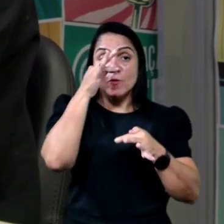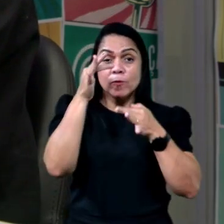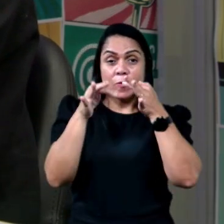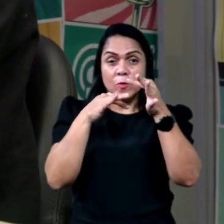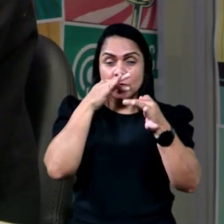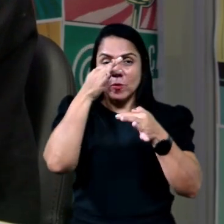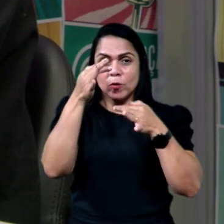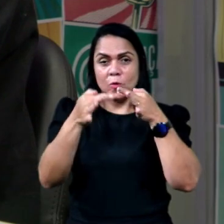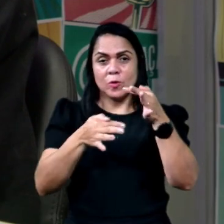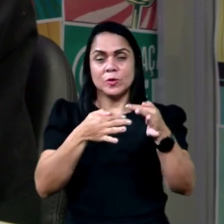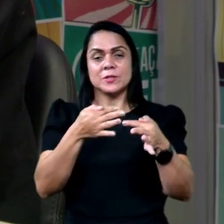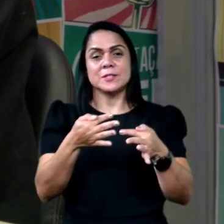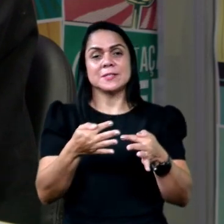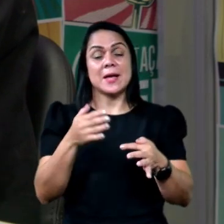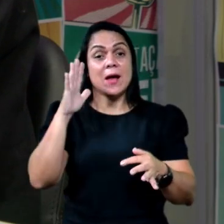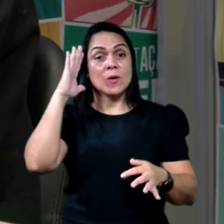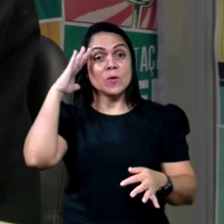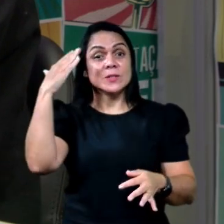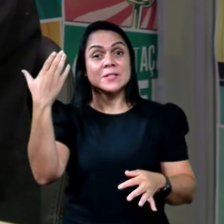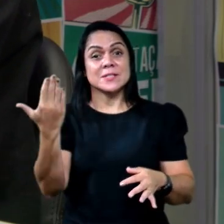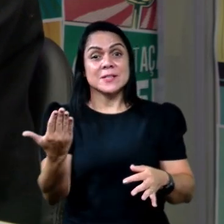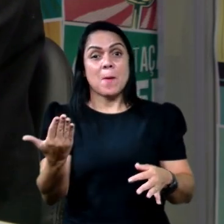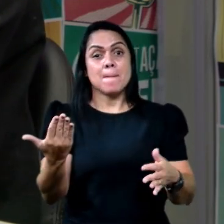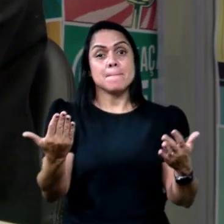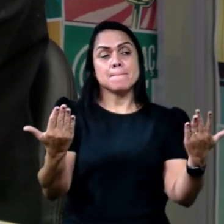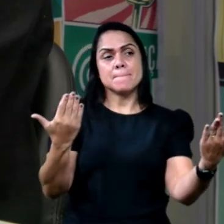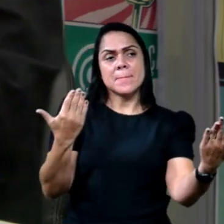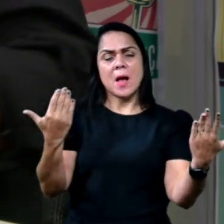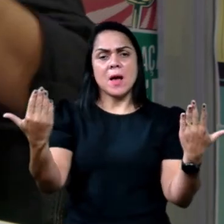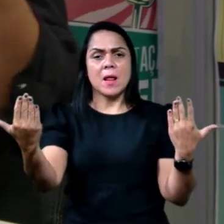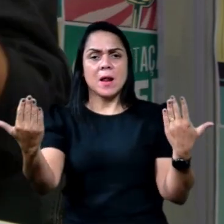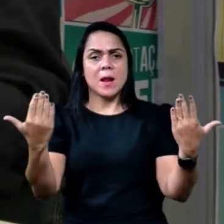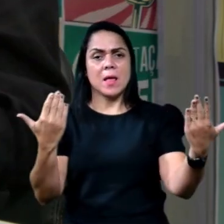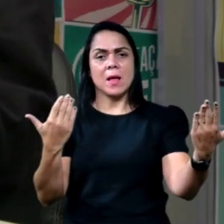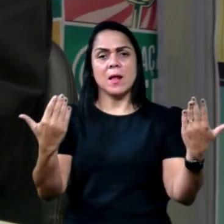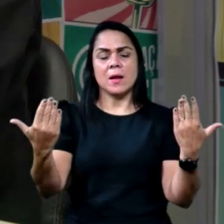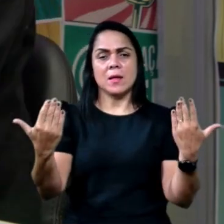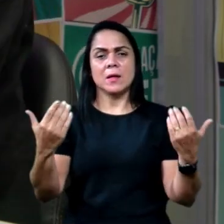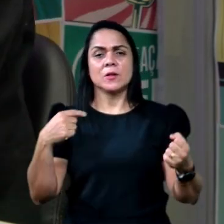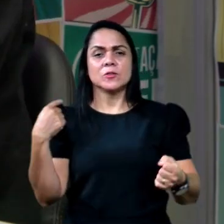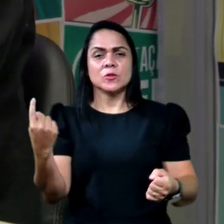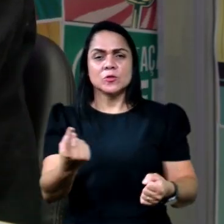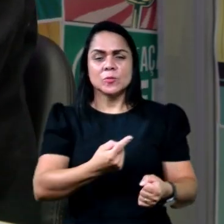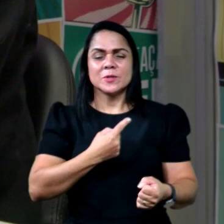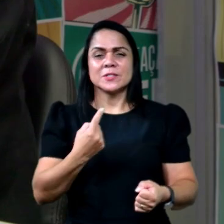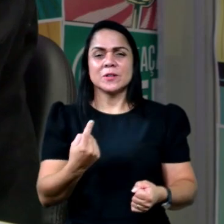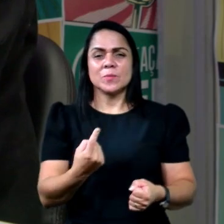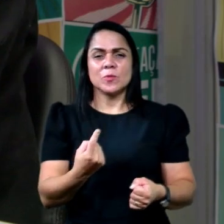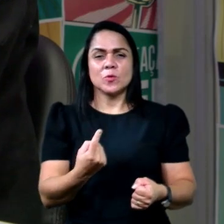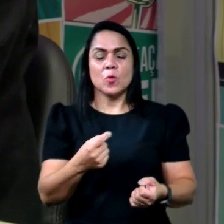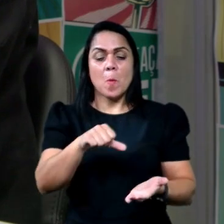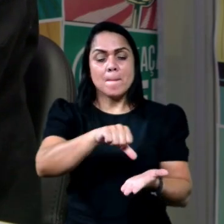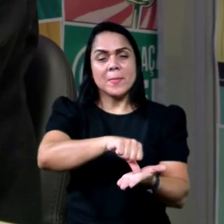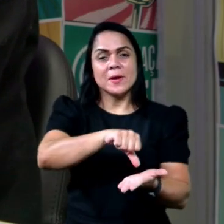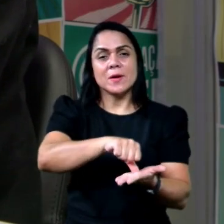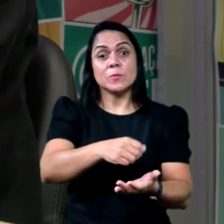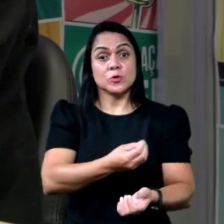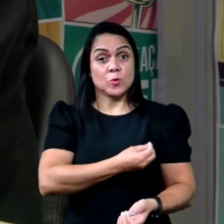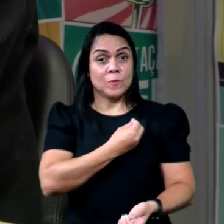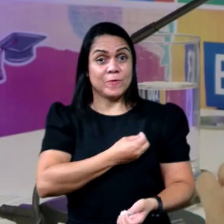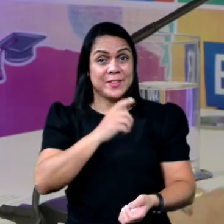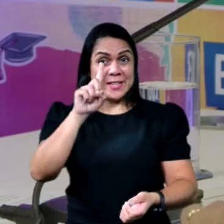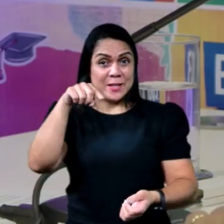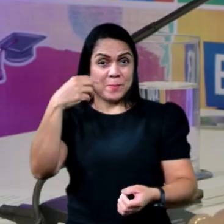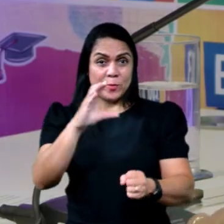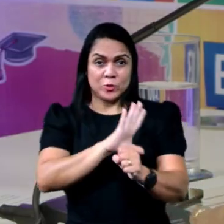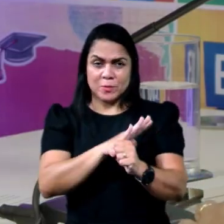aconteceu paralelo ao Merendas, no momento que a gente queria retomar o campus com vida, logo depois da pandemia. Vamos voltar